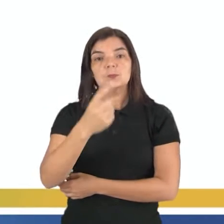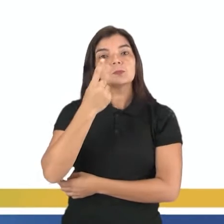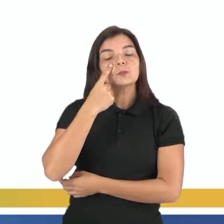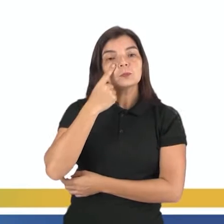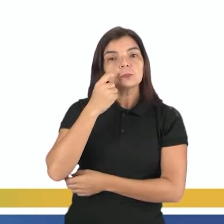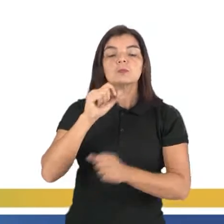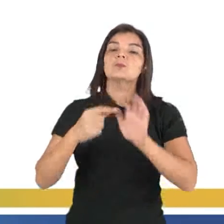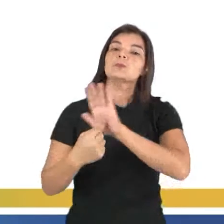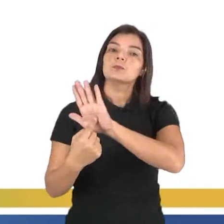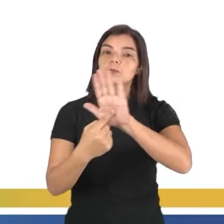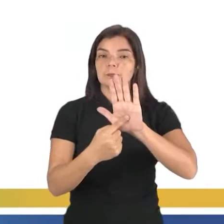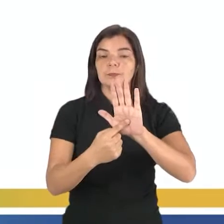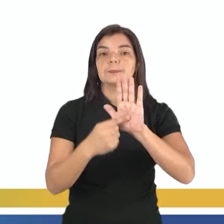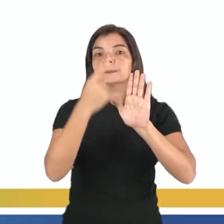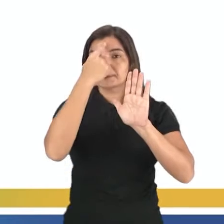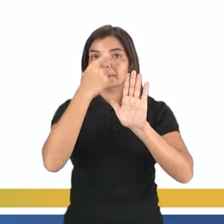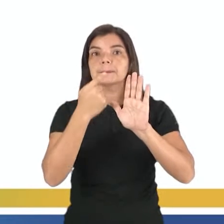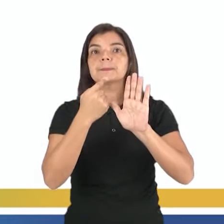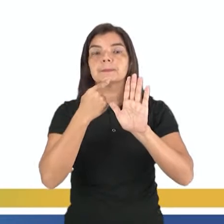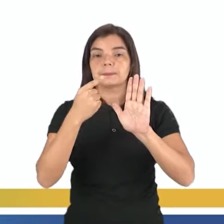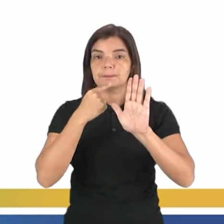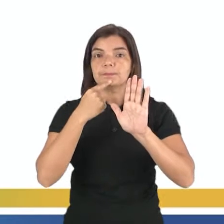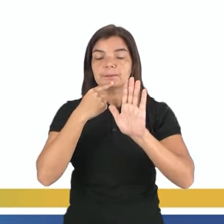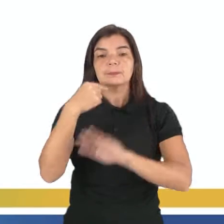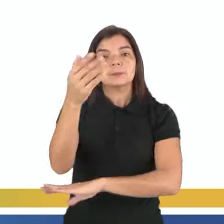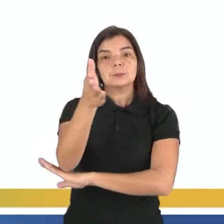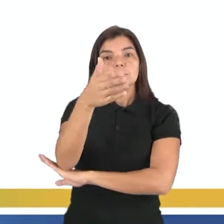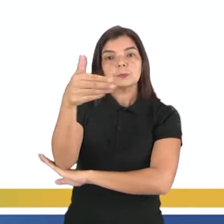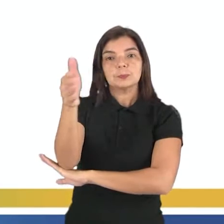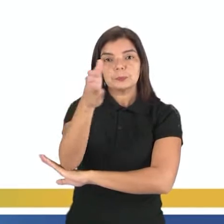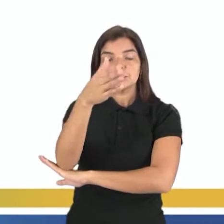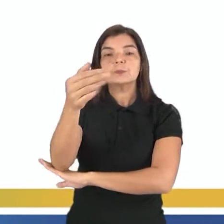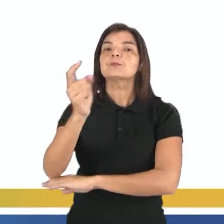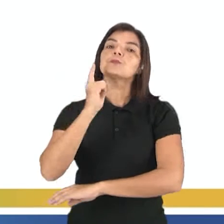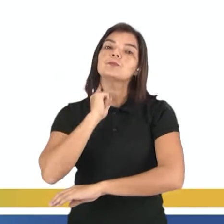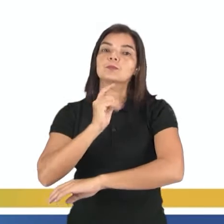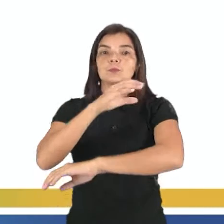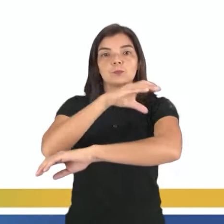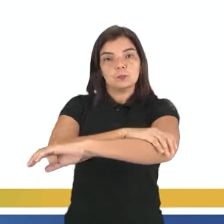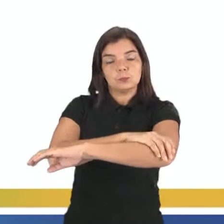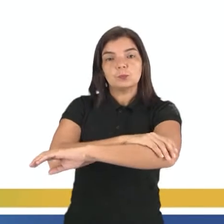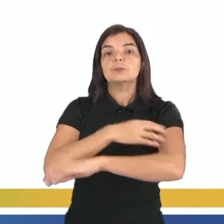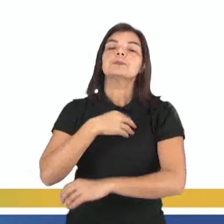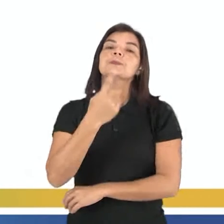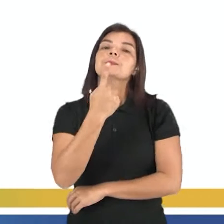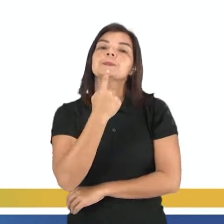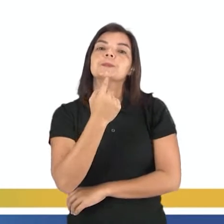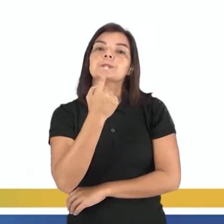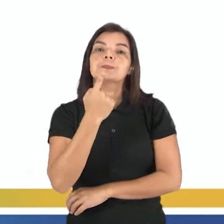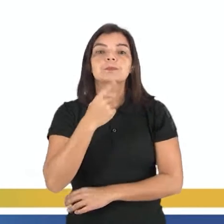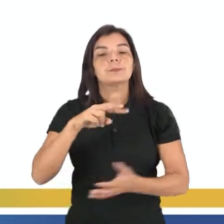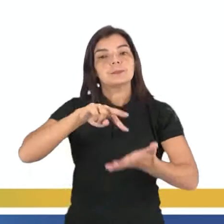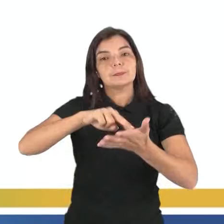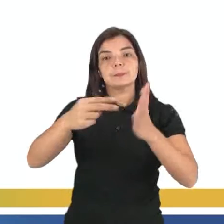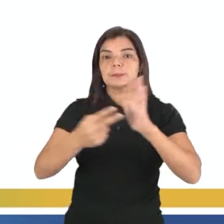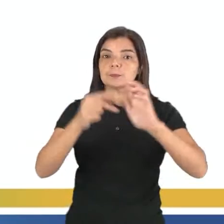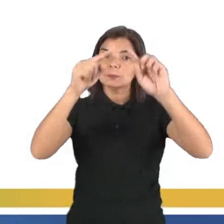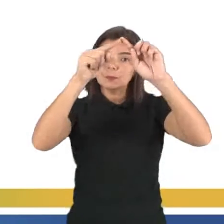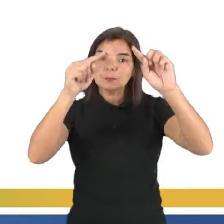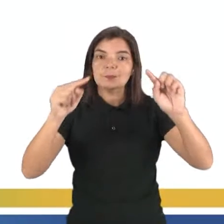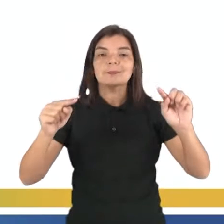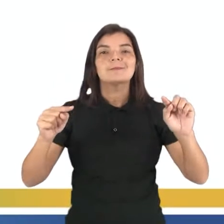abaixo a representação da bandeira do estado de Minas Gerais. Nela, a figura em vermelho lembra um triângulo e